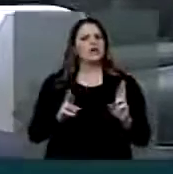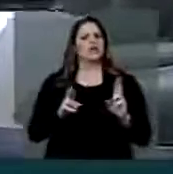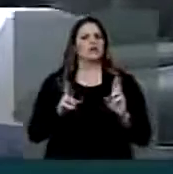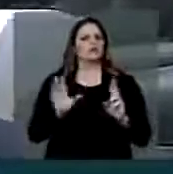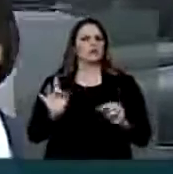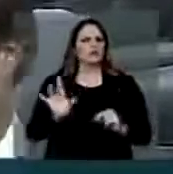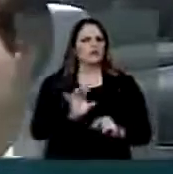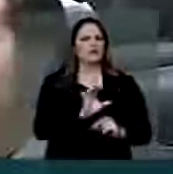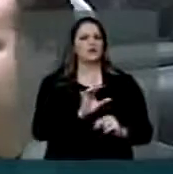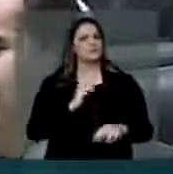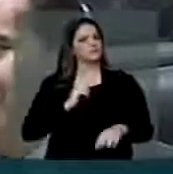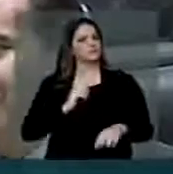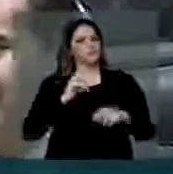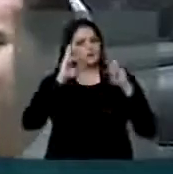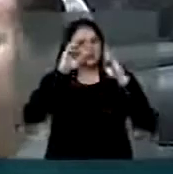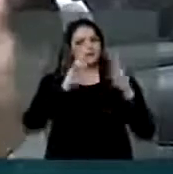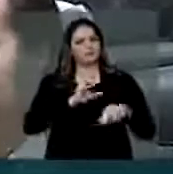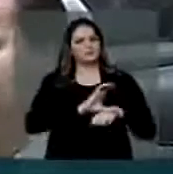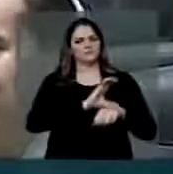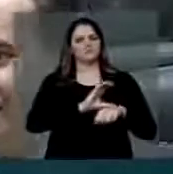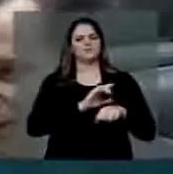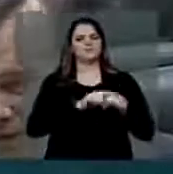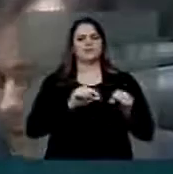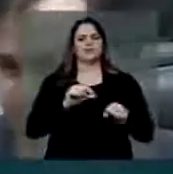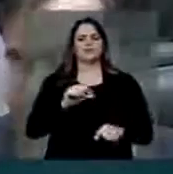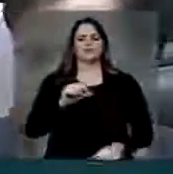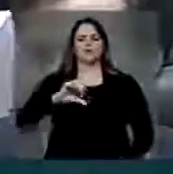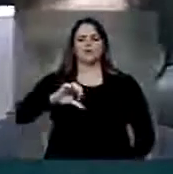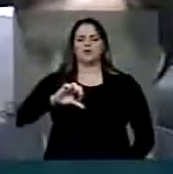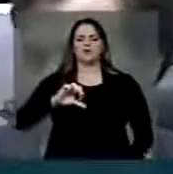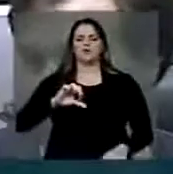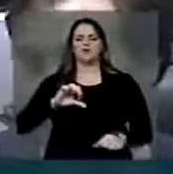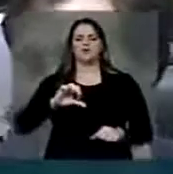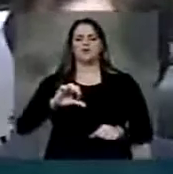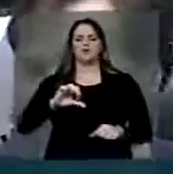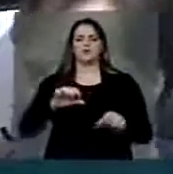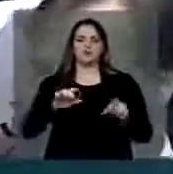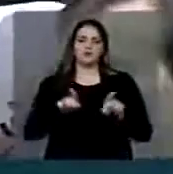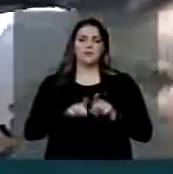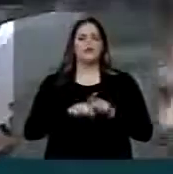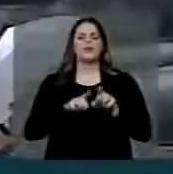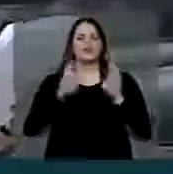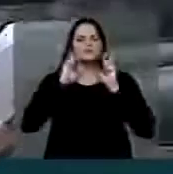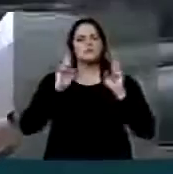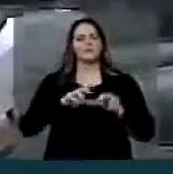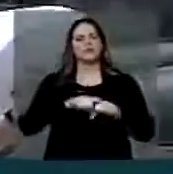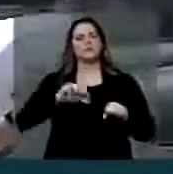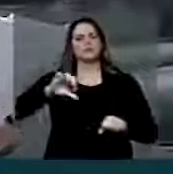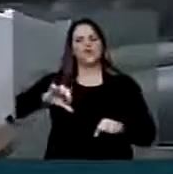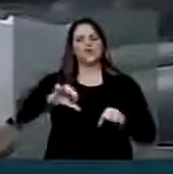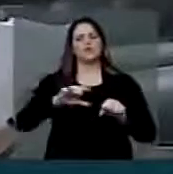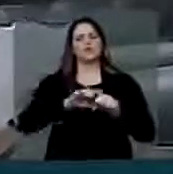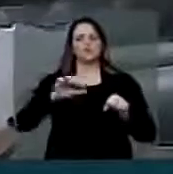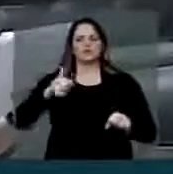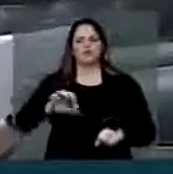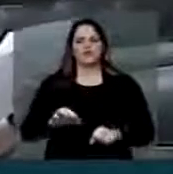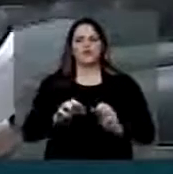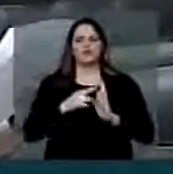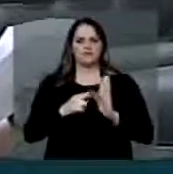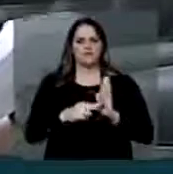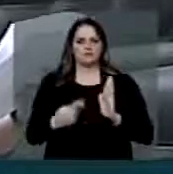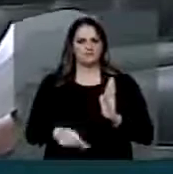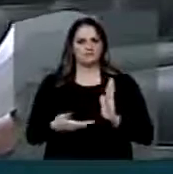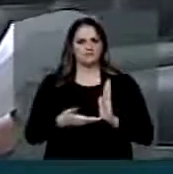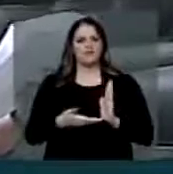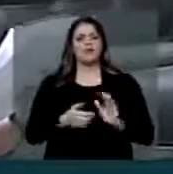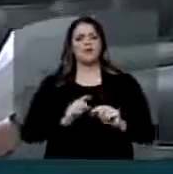a Constituição Federal e os artigos 9º e 10 do Regimento Comum. No segundo caso, não se cumpriu a regra